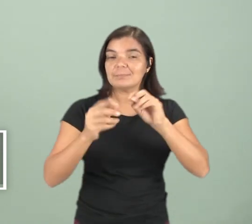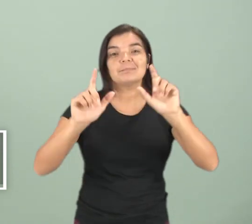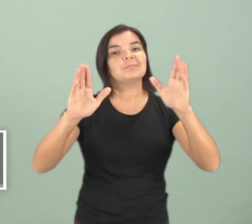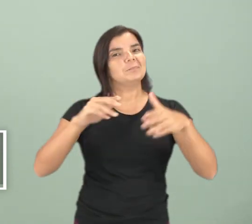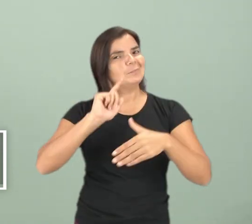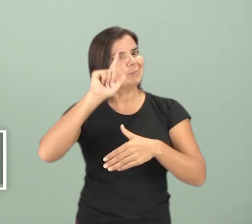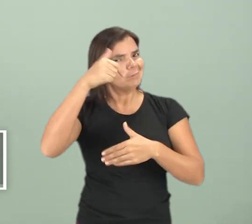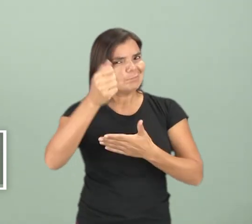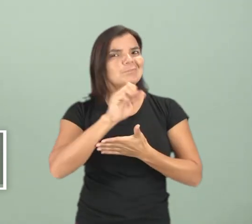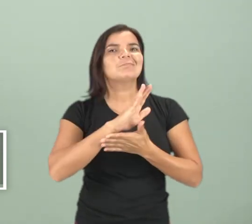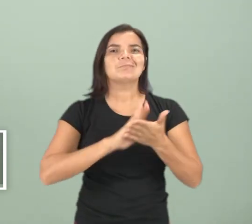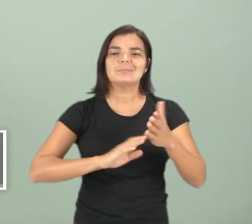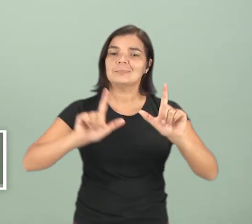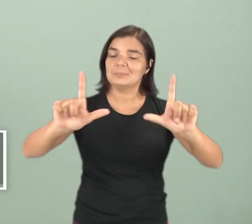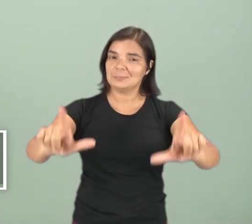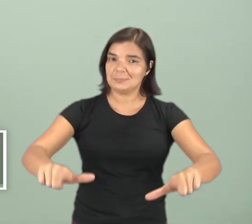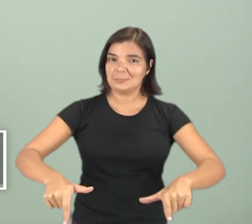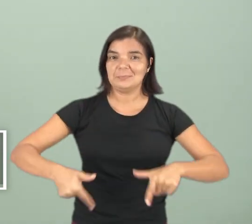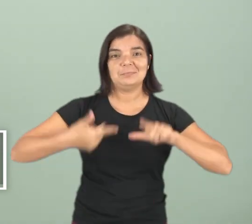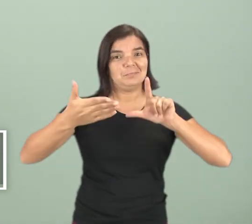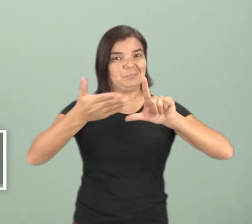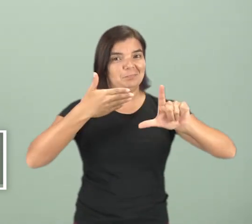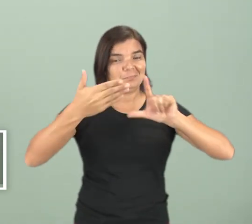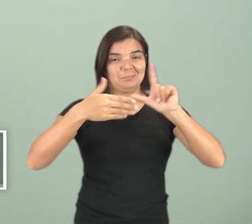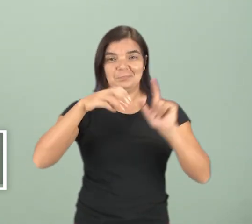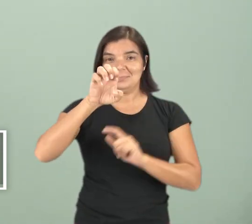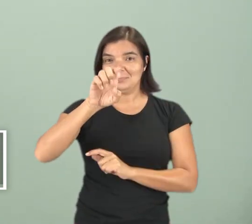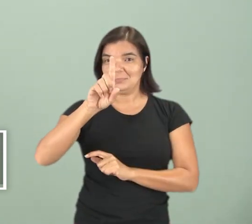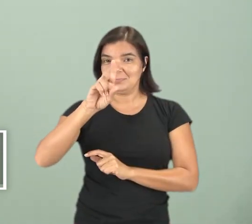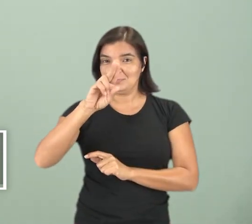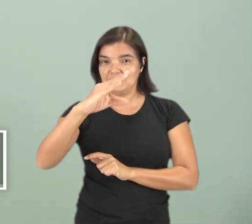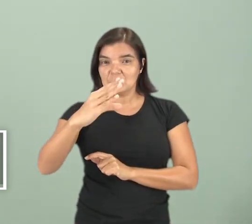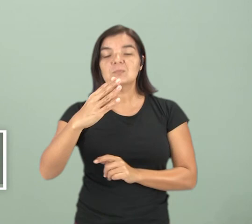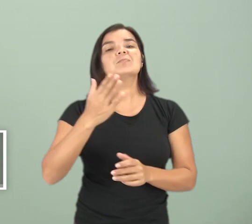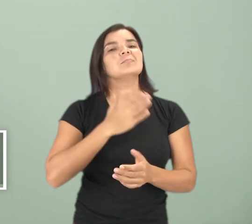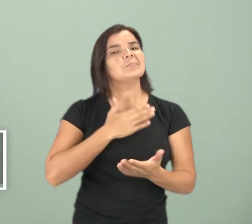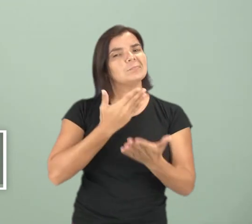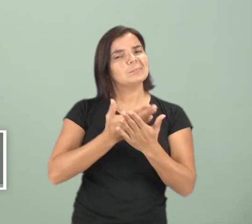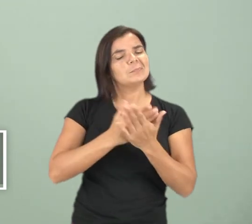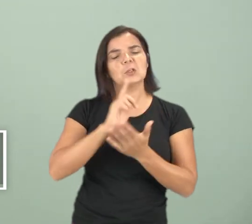e muito mais, vá lá na plataforma do governo e pegue a minha